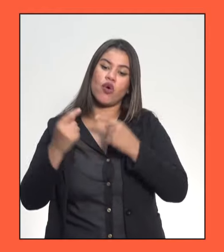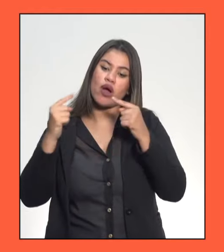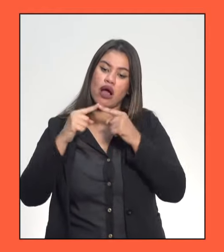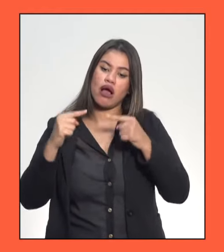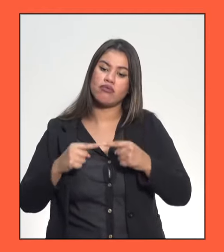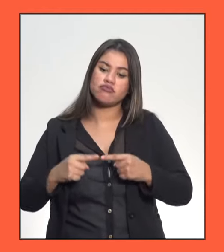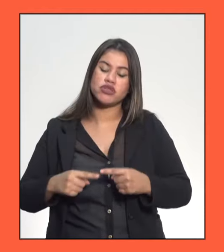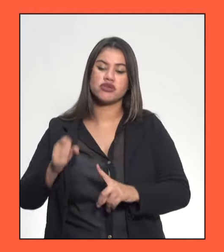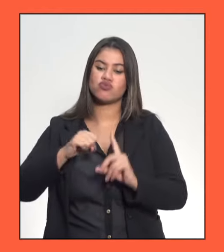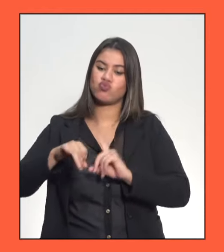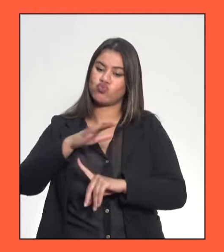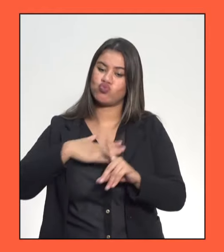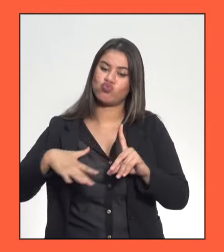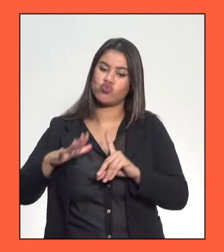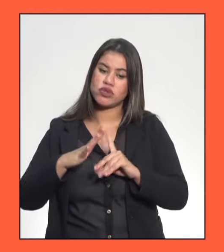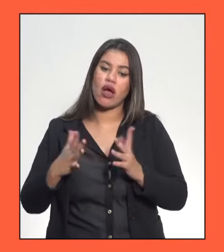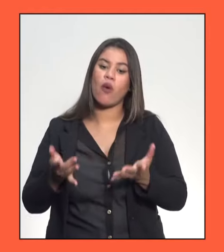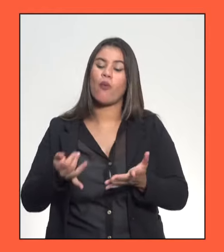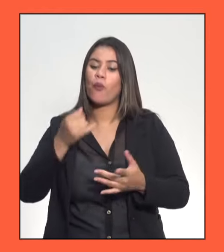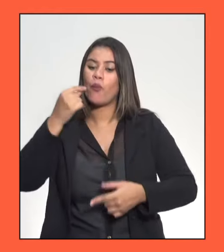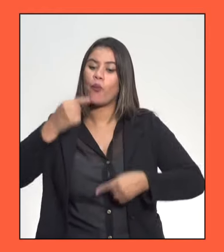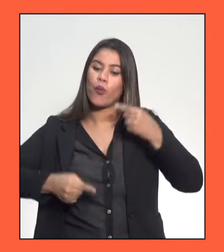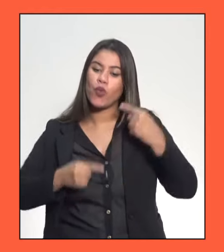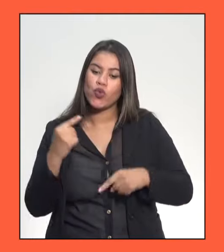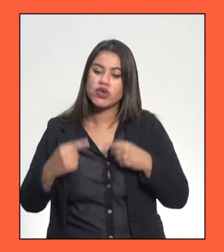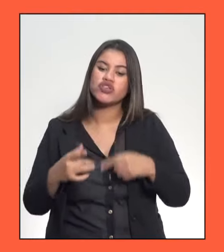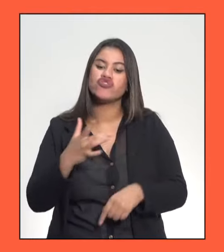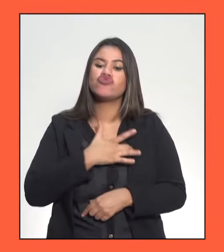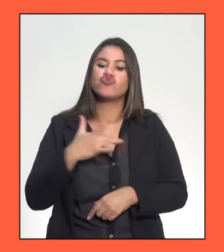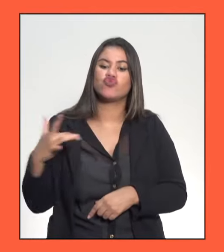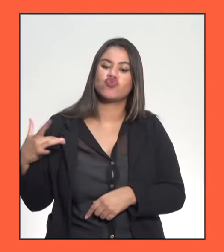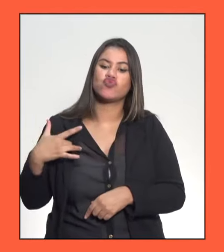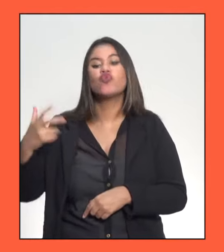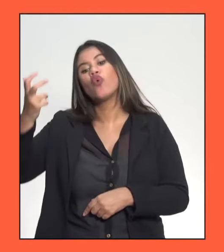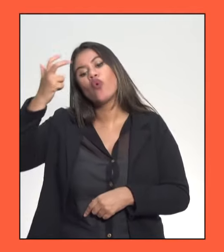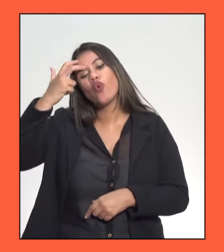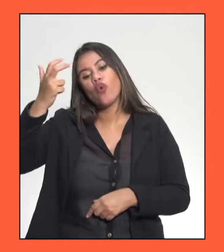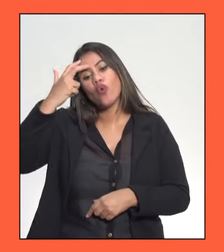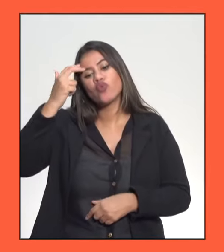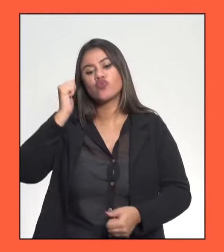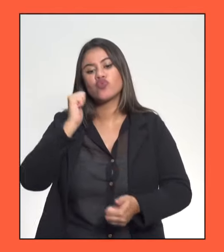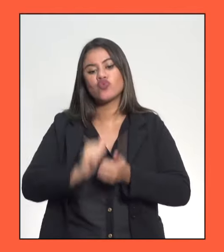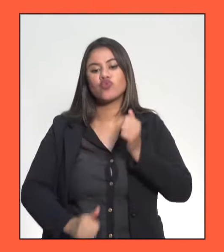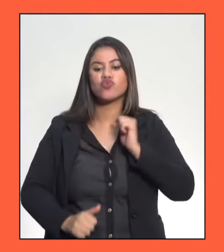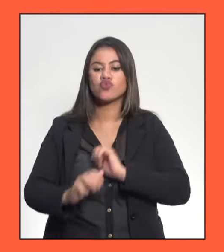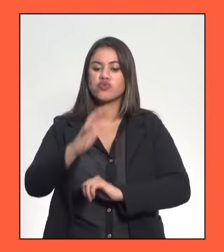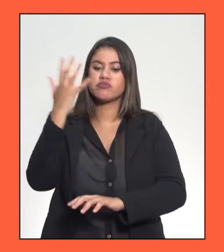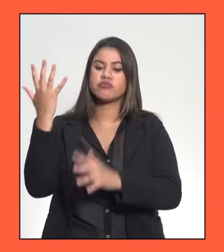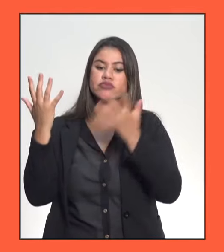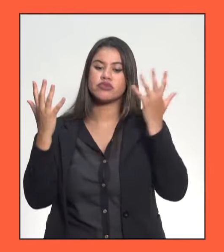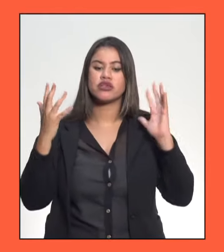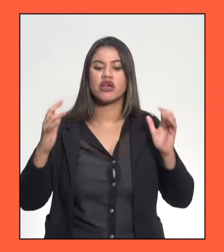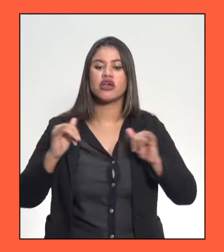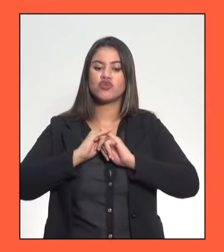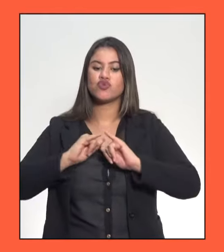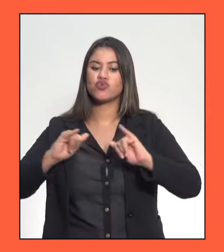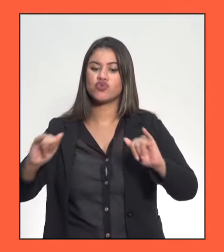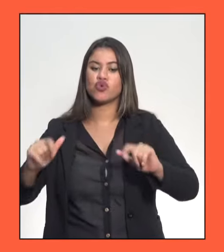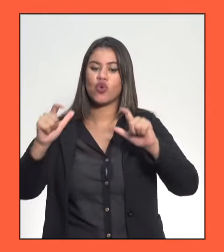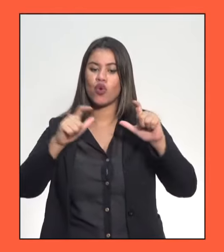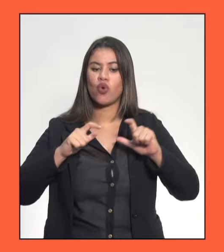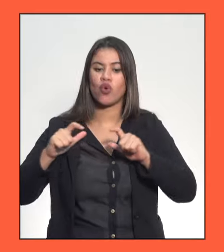interessam à sociedade, como política, saúde, cultura, esporte, meio ambiente, notícias locais.